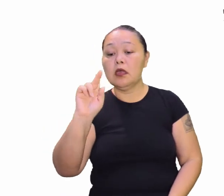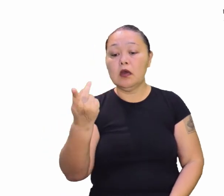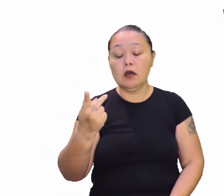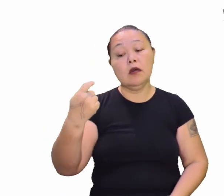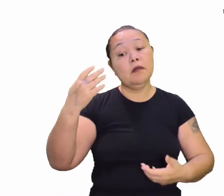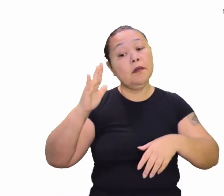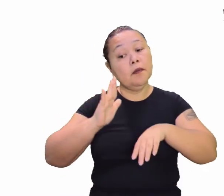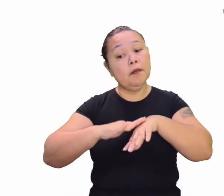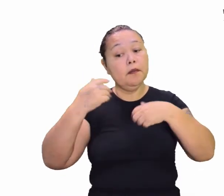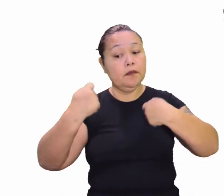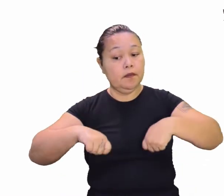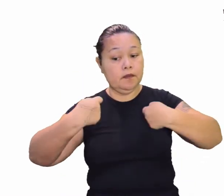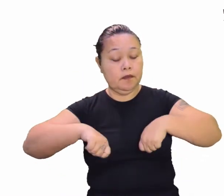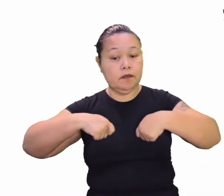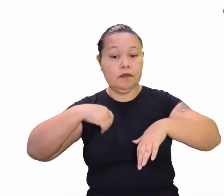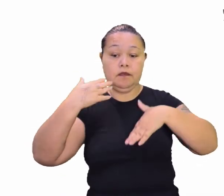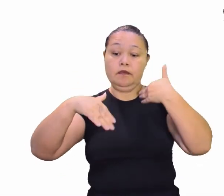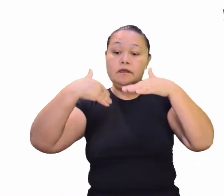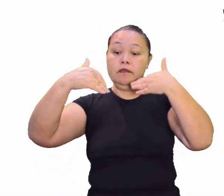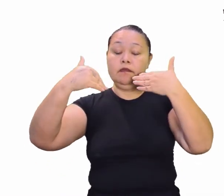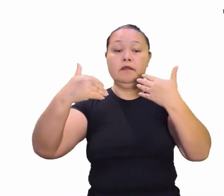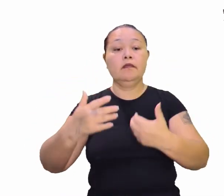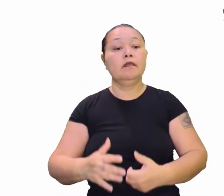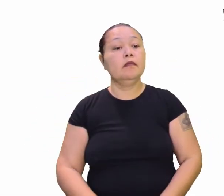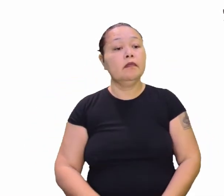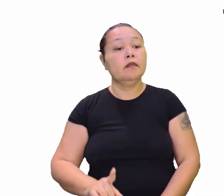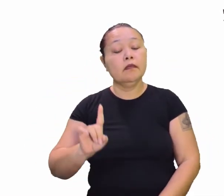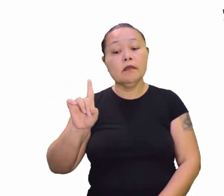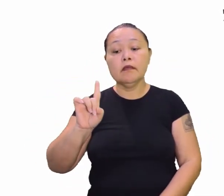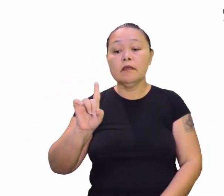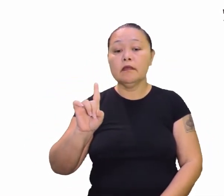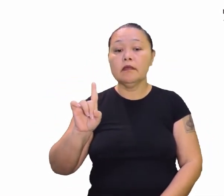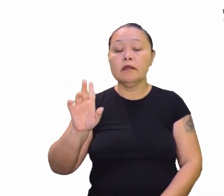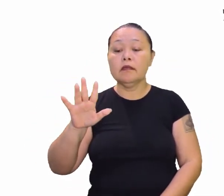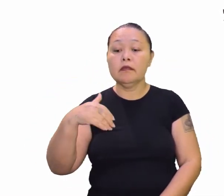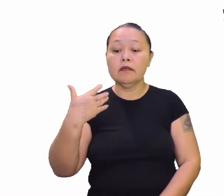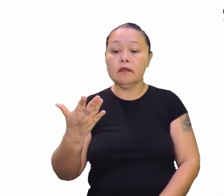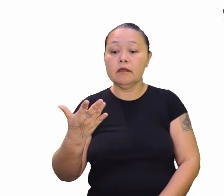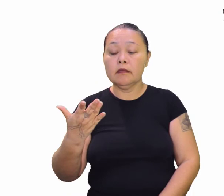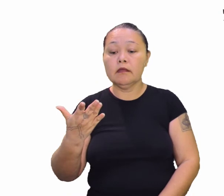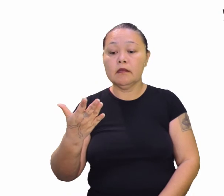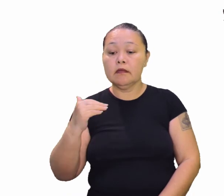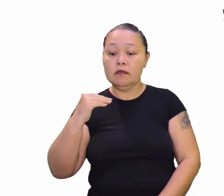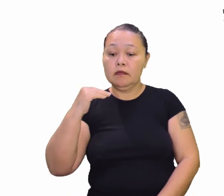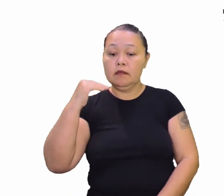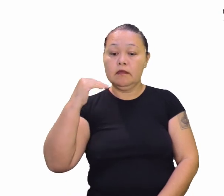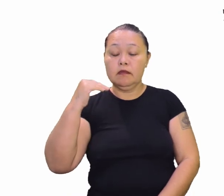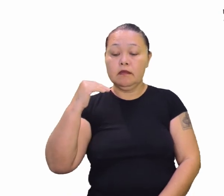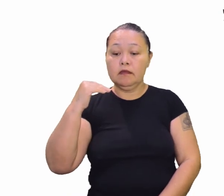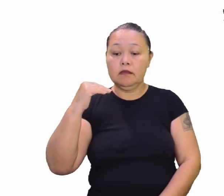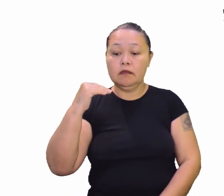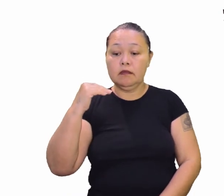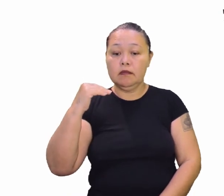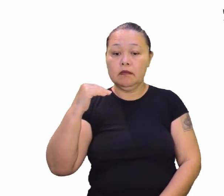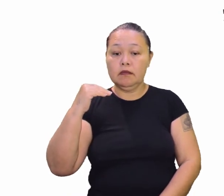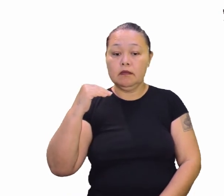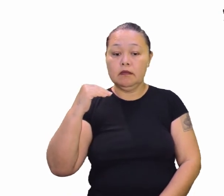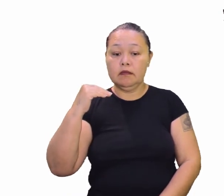mas precisa ainda evoluir muito, né, professor Jorge, para chegar num patamar mais